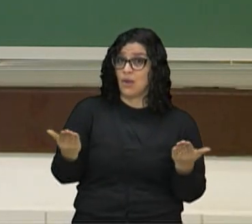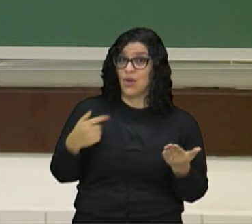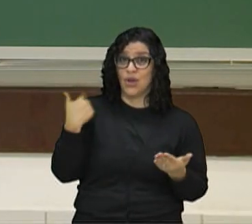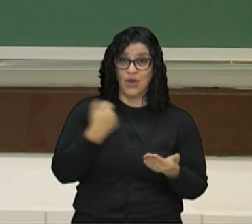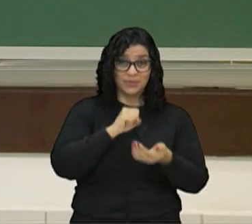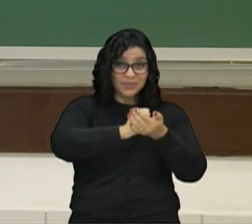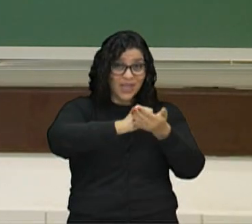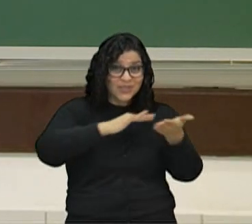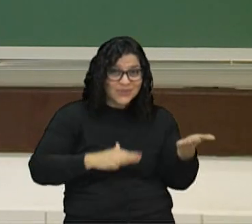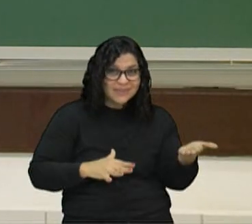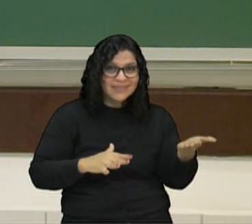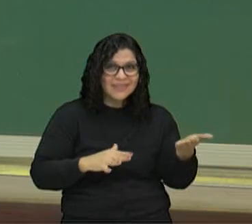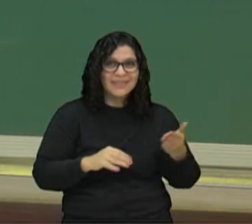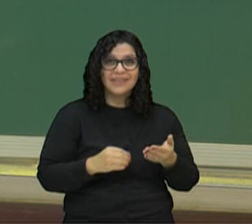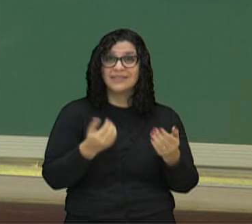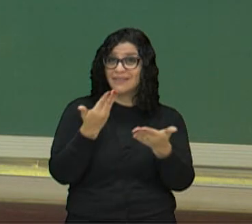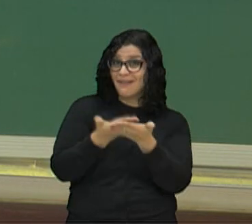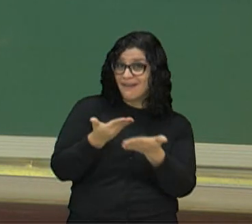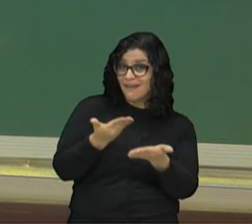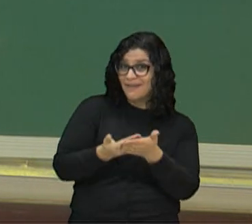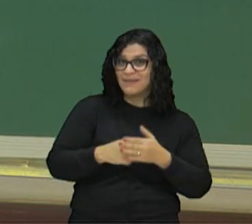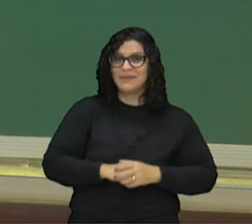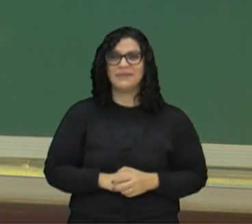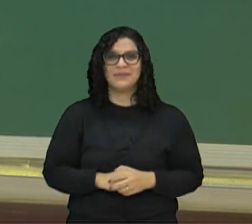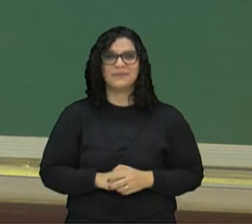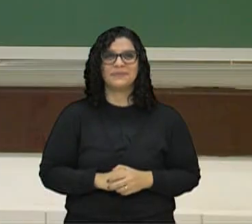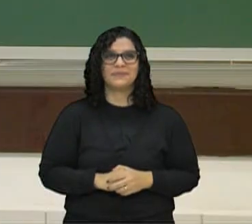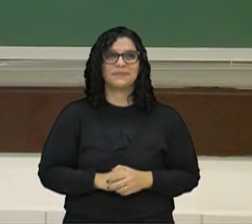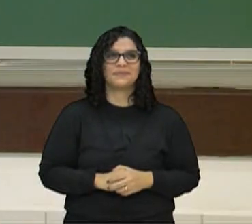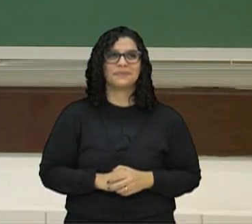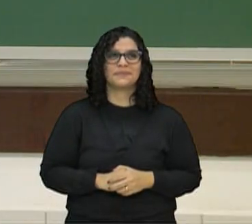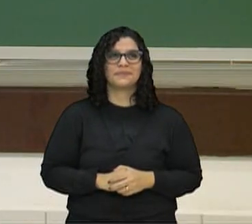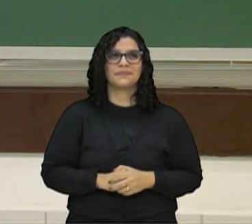Vamos às atividades dessa aula?